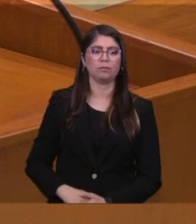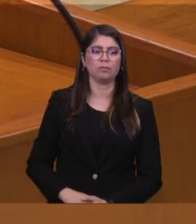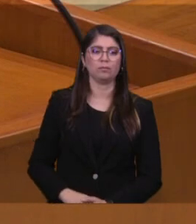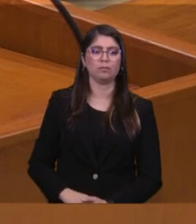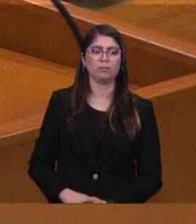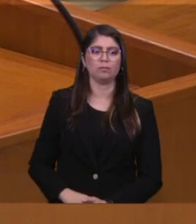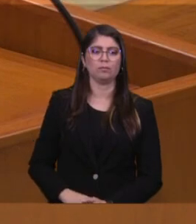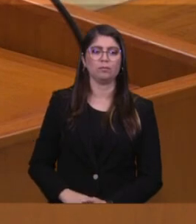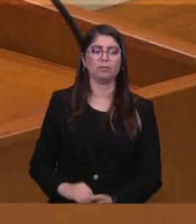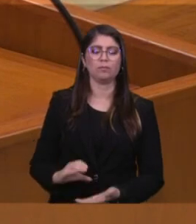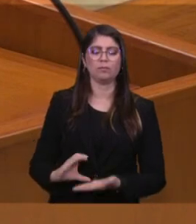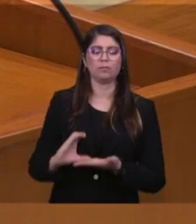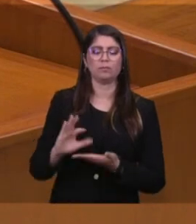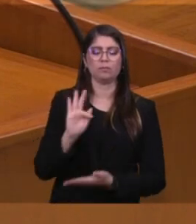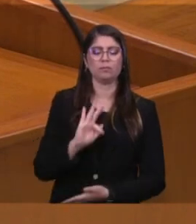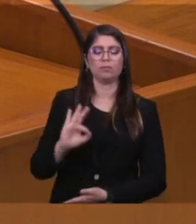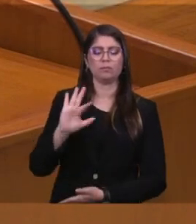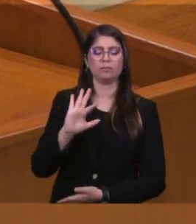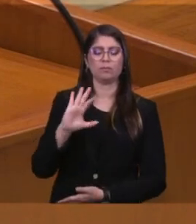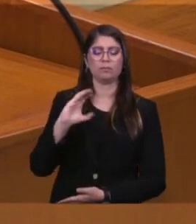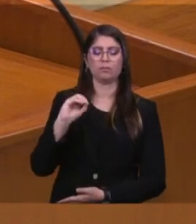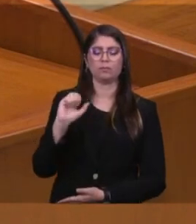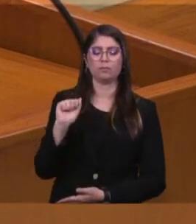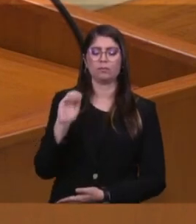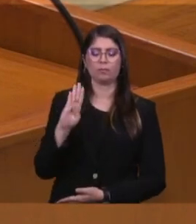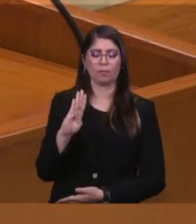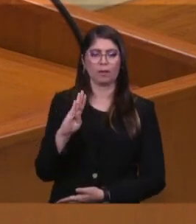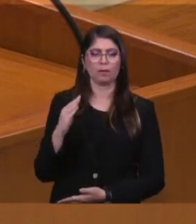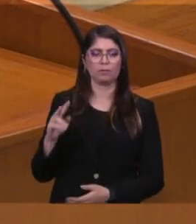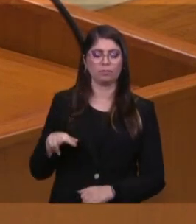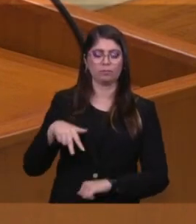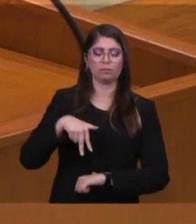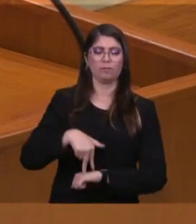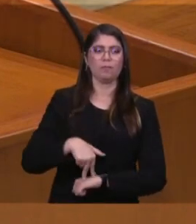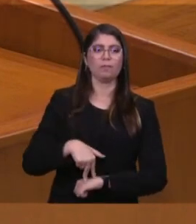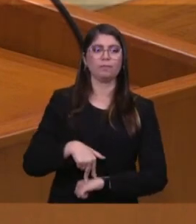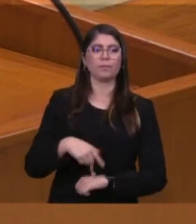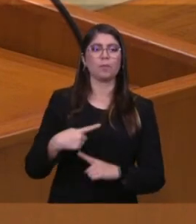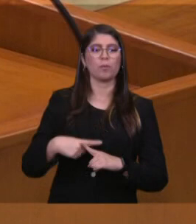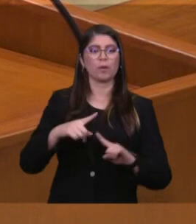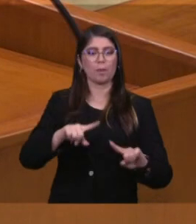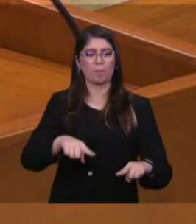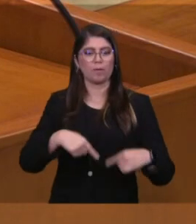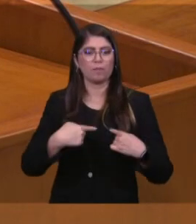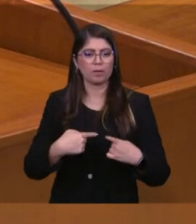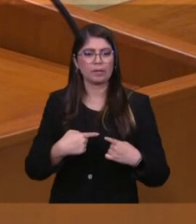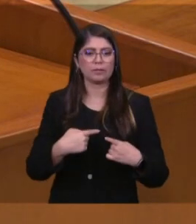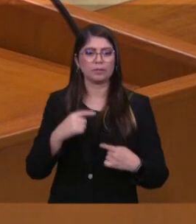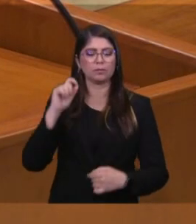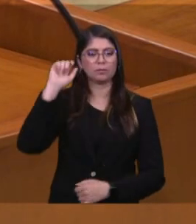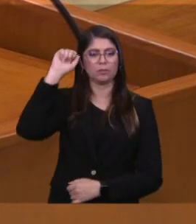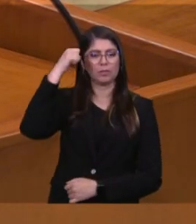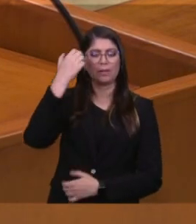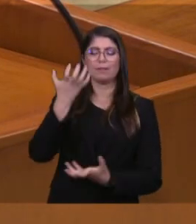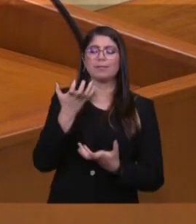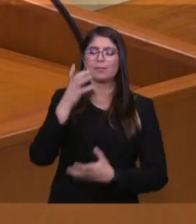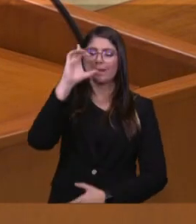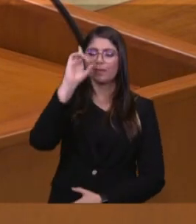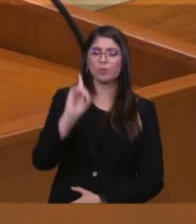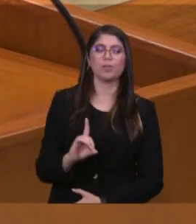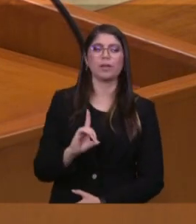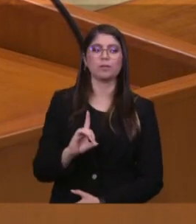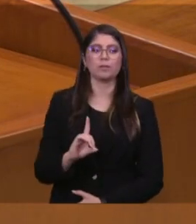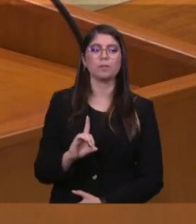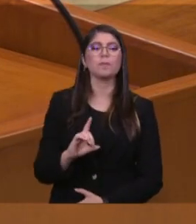O Conselho Federal da OAB vem a essa tribuna provocada pela coalizão negra por direitos, a fim de trazer